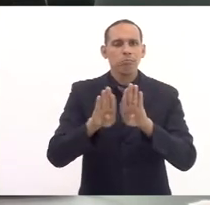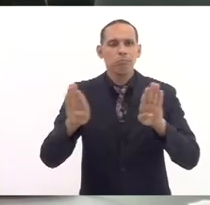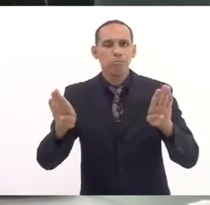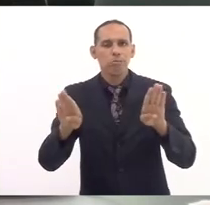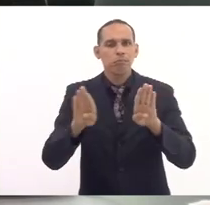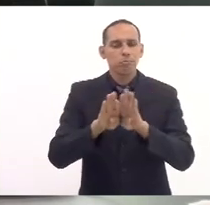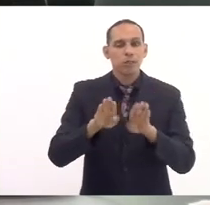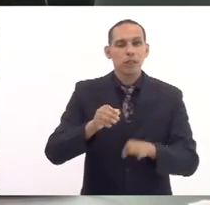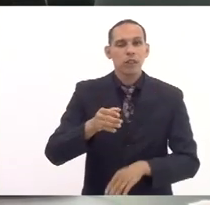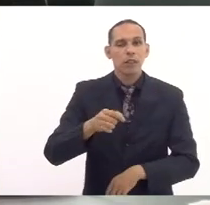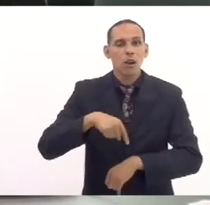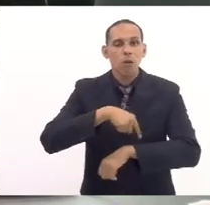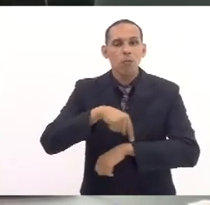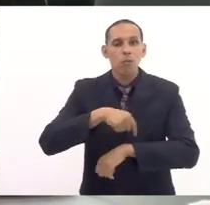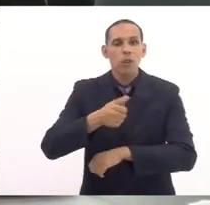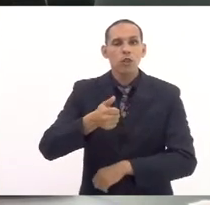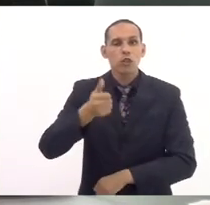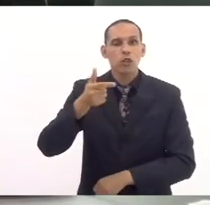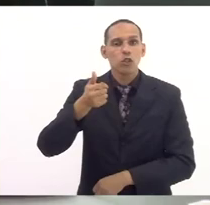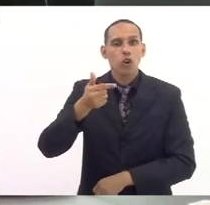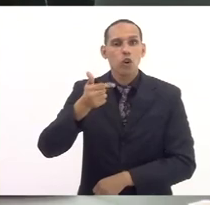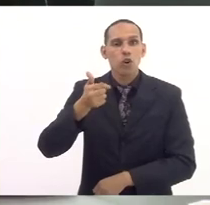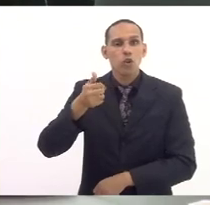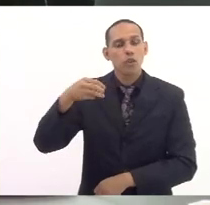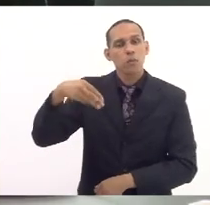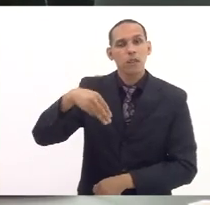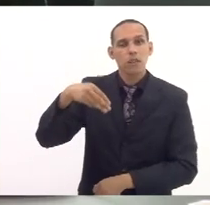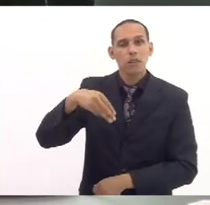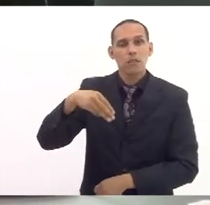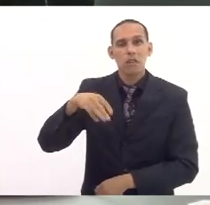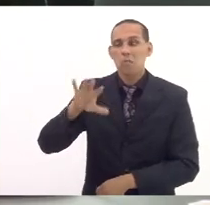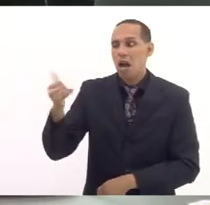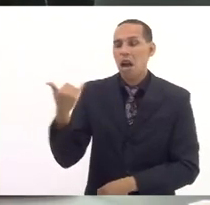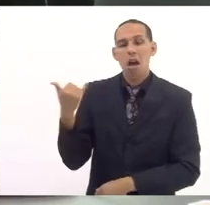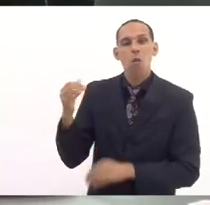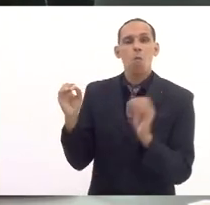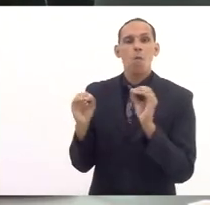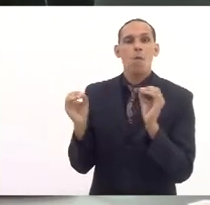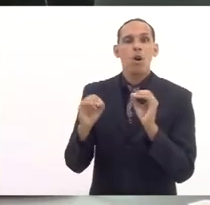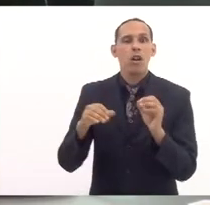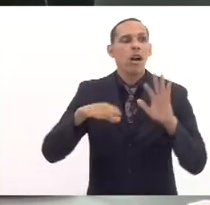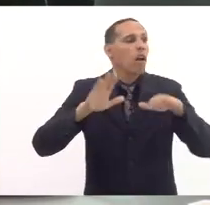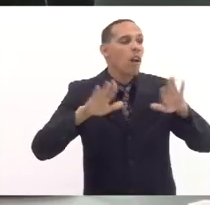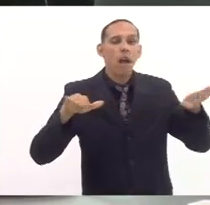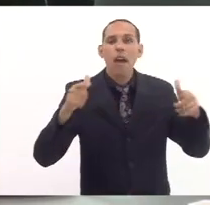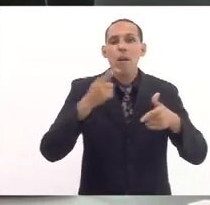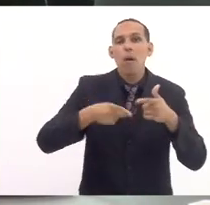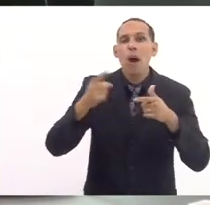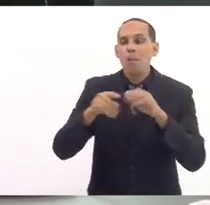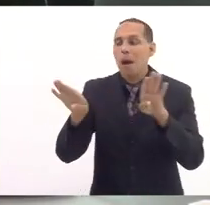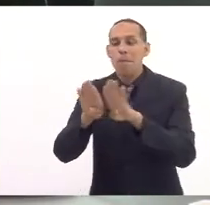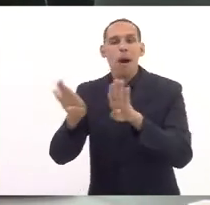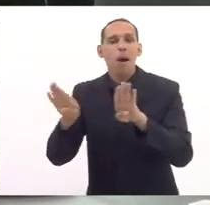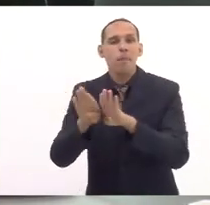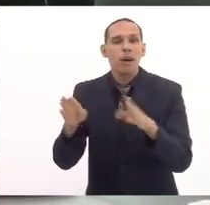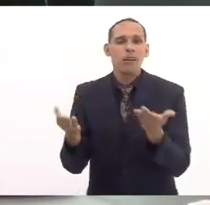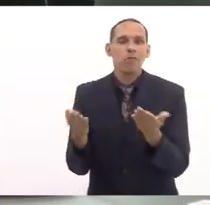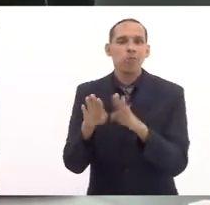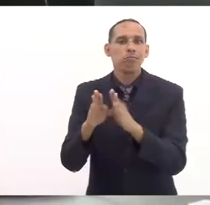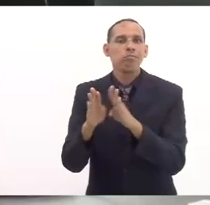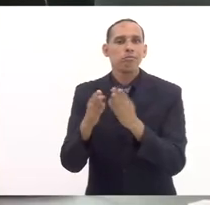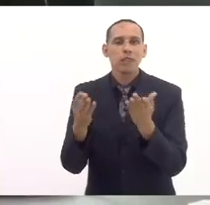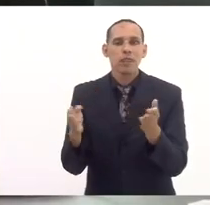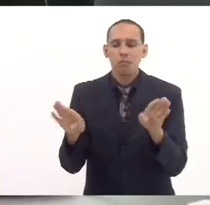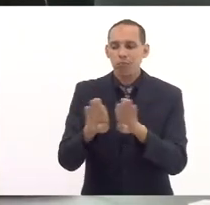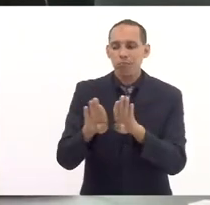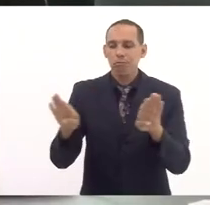no relógio sem que tivesse um som a bordo para informar. Senhores passageiros, temos um problema numa porta, etc. Não, a porta